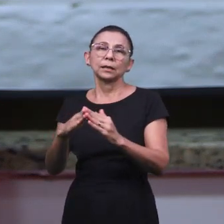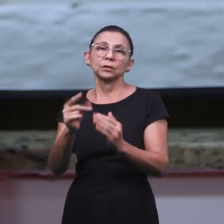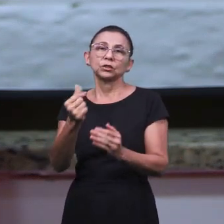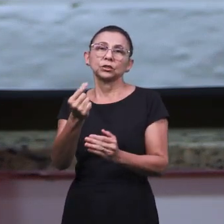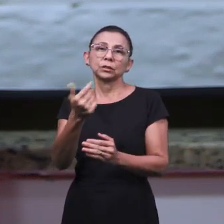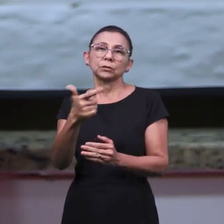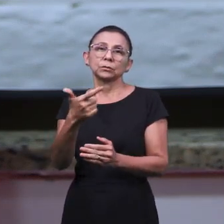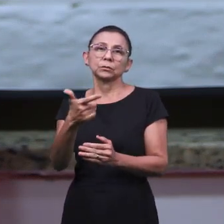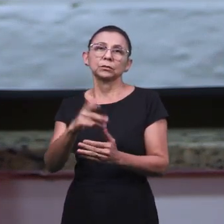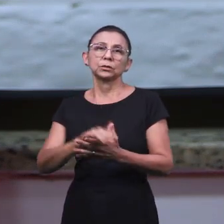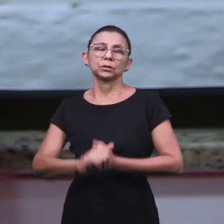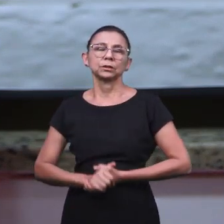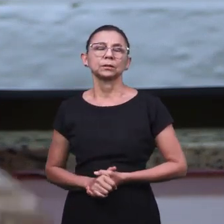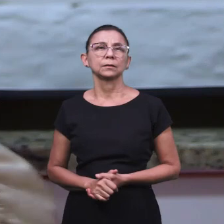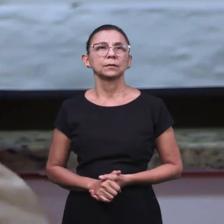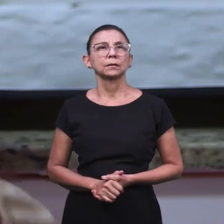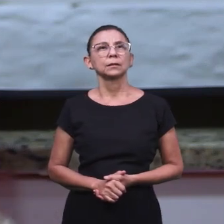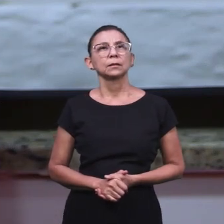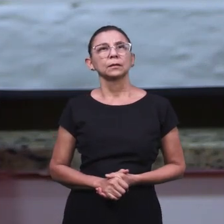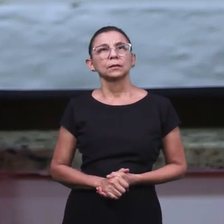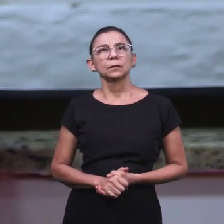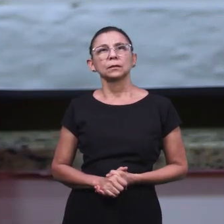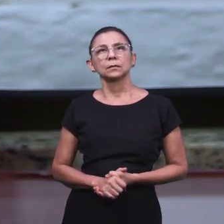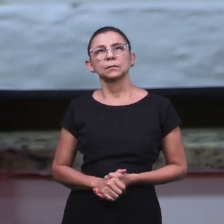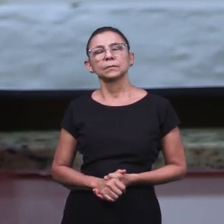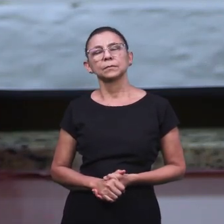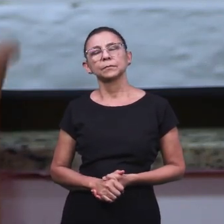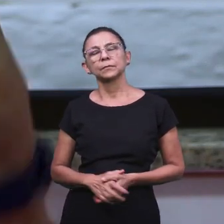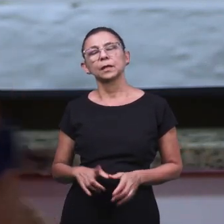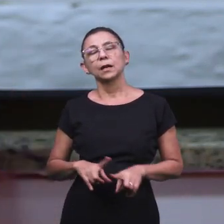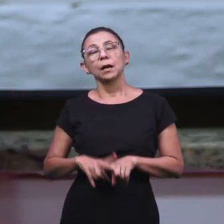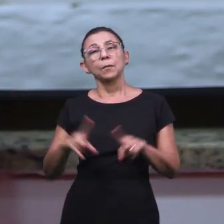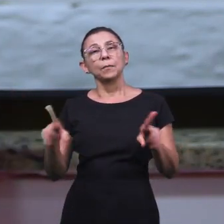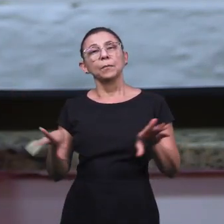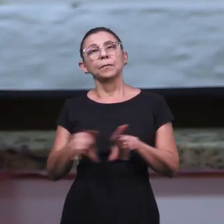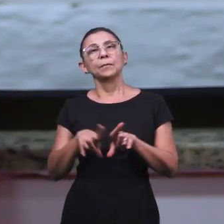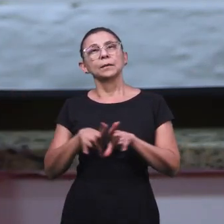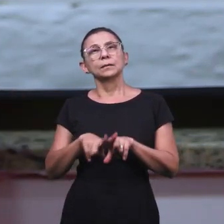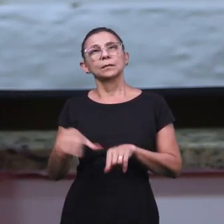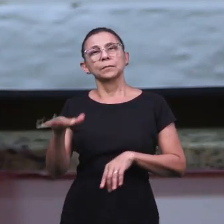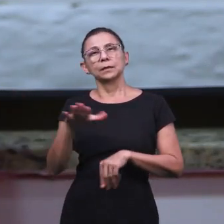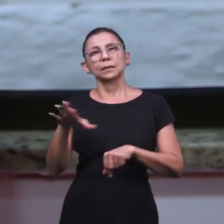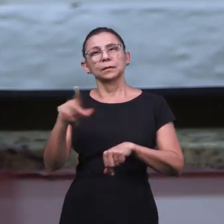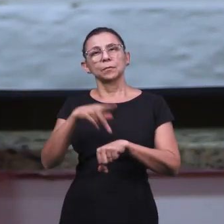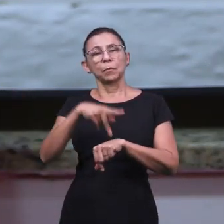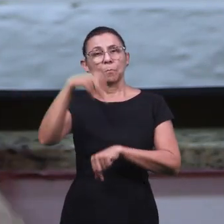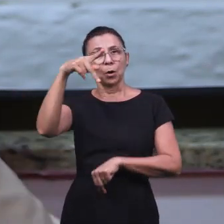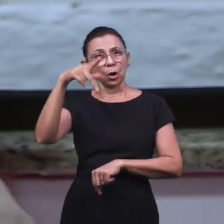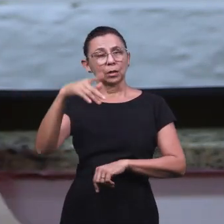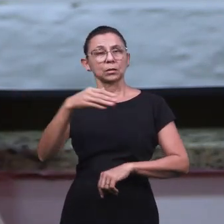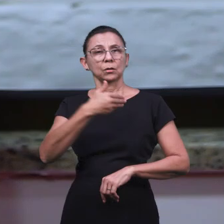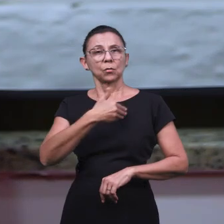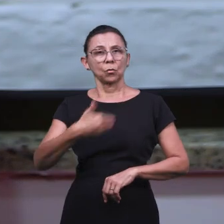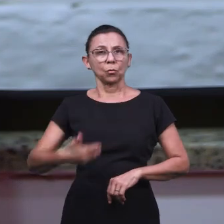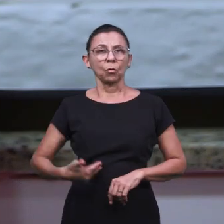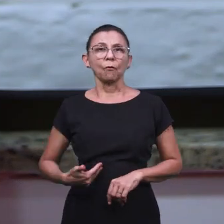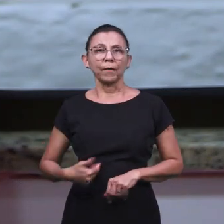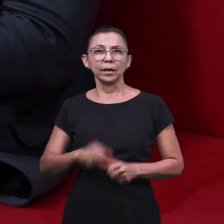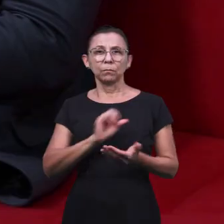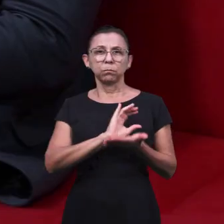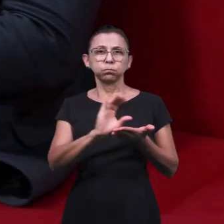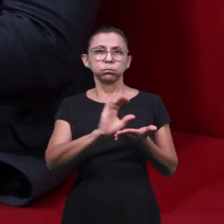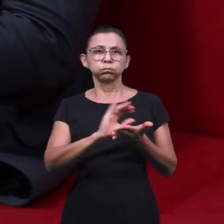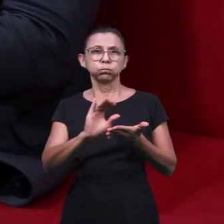surgido a pós-graduação na área de artes, música, estava sendo assim, uma coisa que o governo estava injetando bastante dinheiro nessa